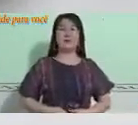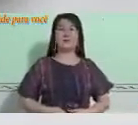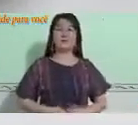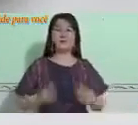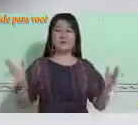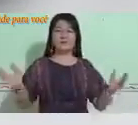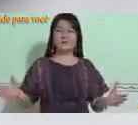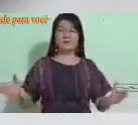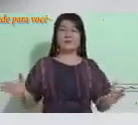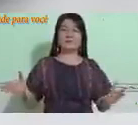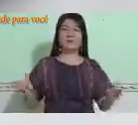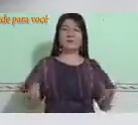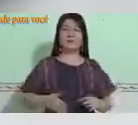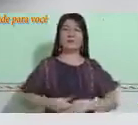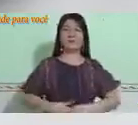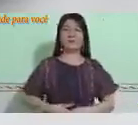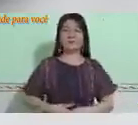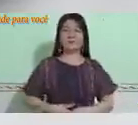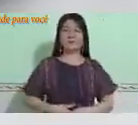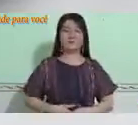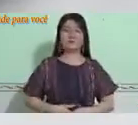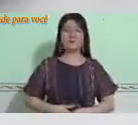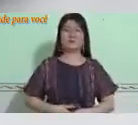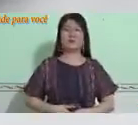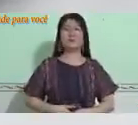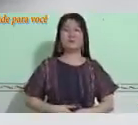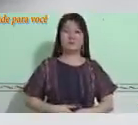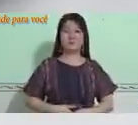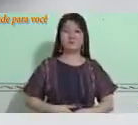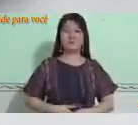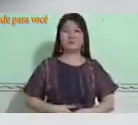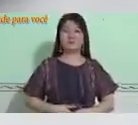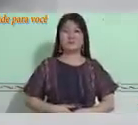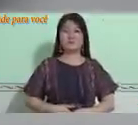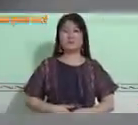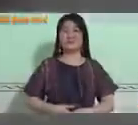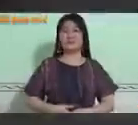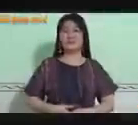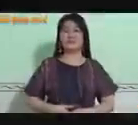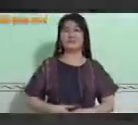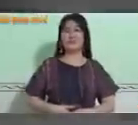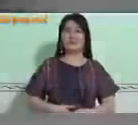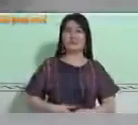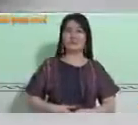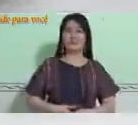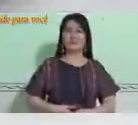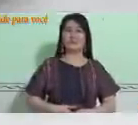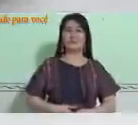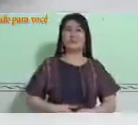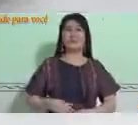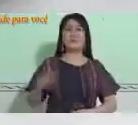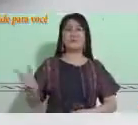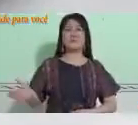da região e podendo solicitar exames como radiografia da face, vírgula, tomografia ou ressonância magnética do crânio,